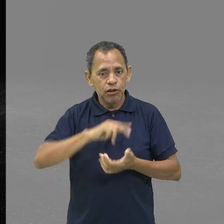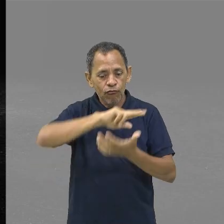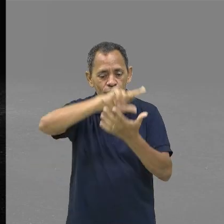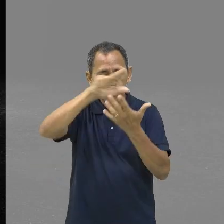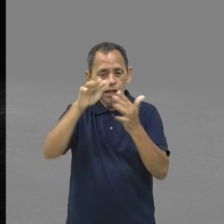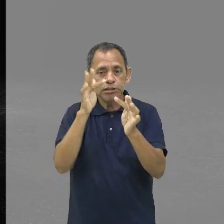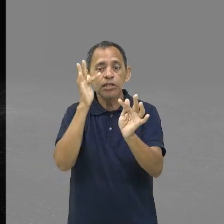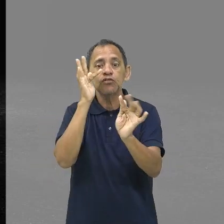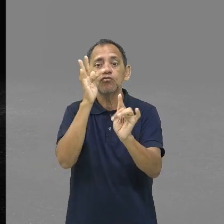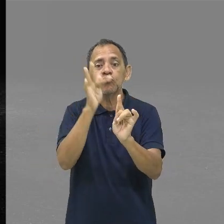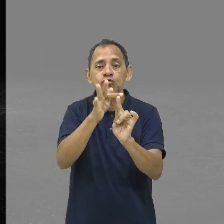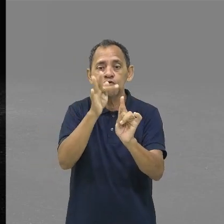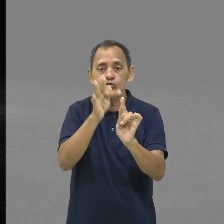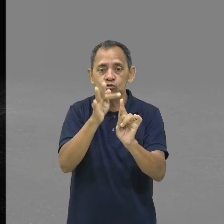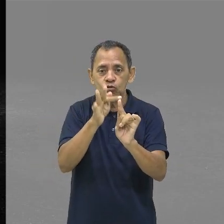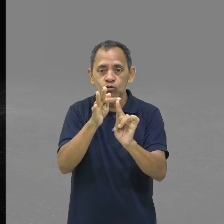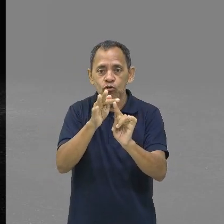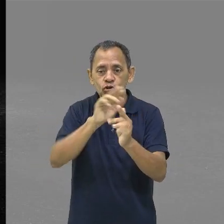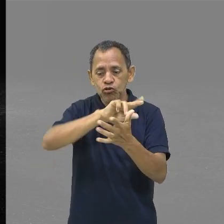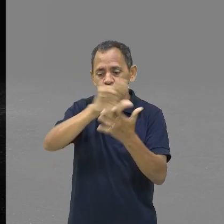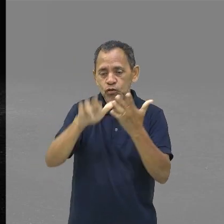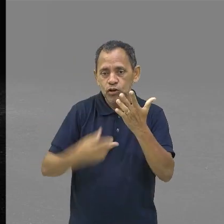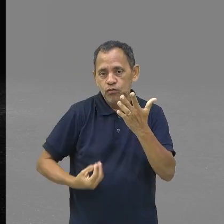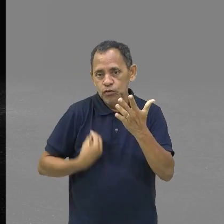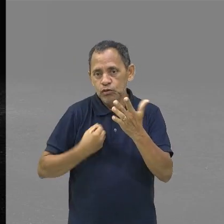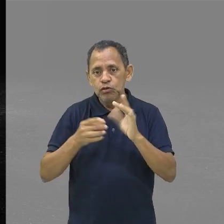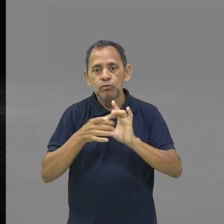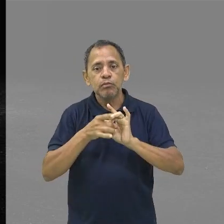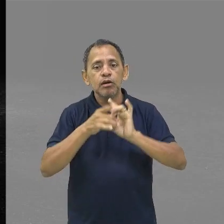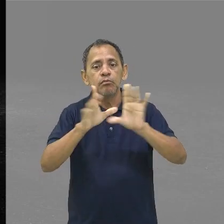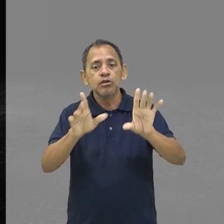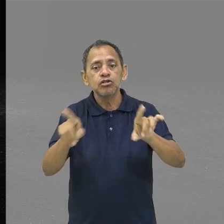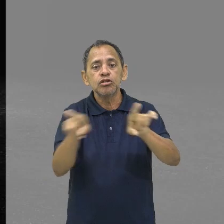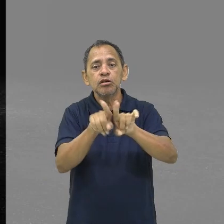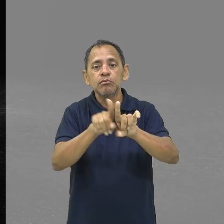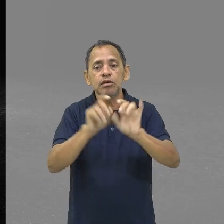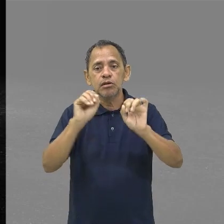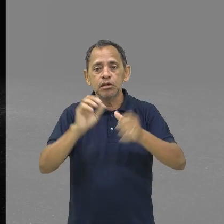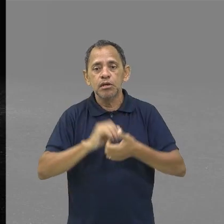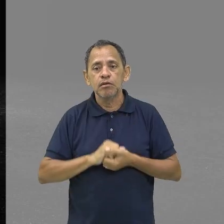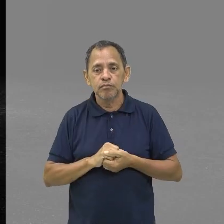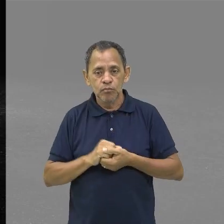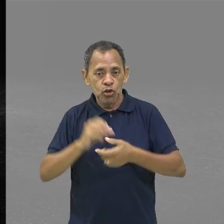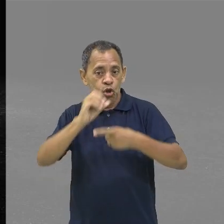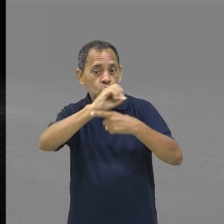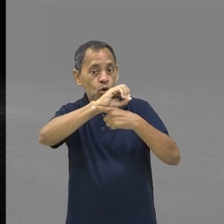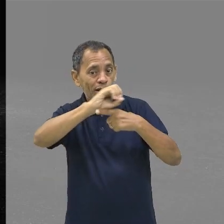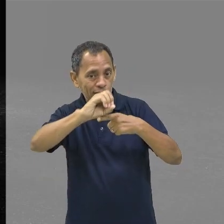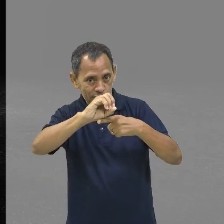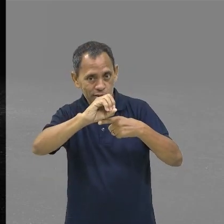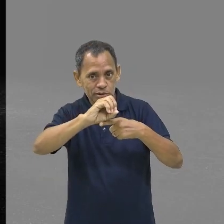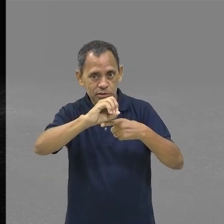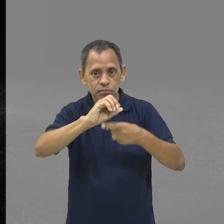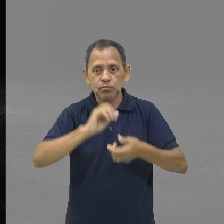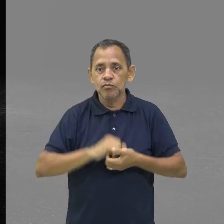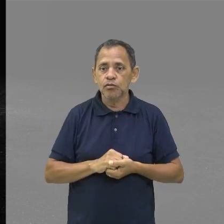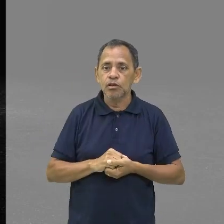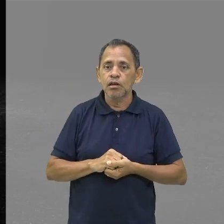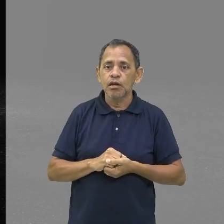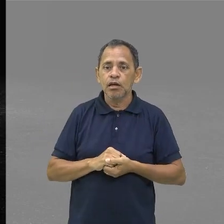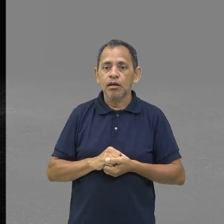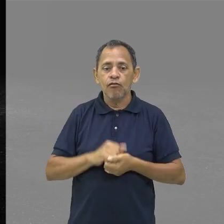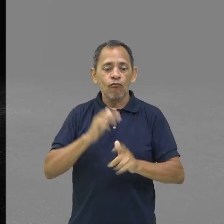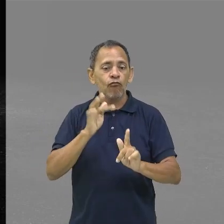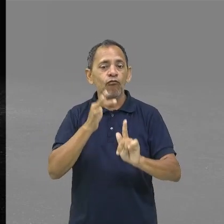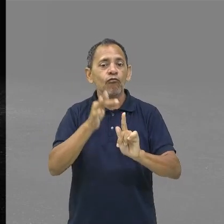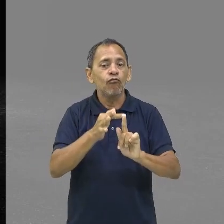nos seres vivos. Ela é o que permite também, né, que o nosso organismo ele funcione. Vamos ver, então,